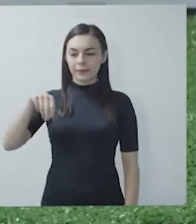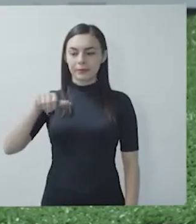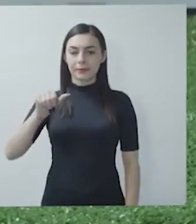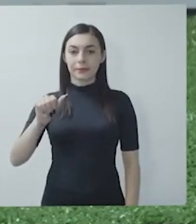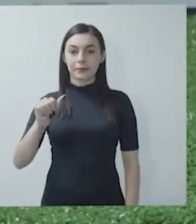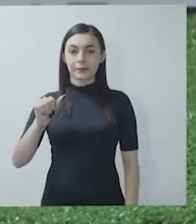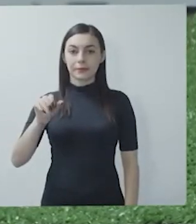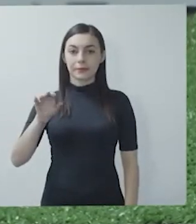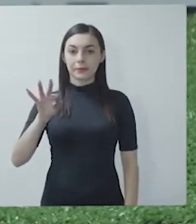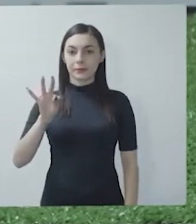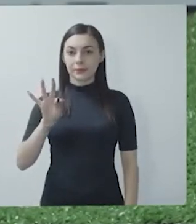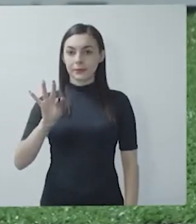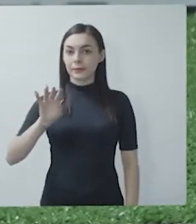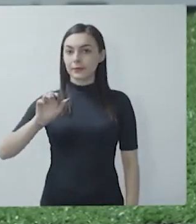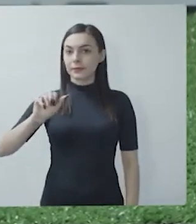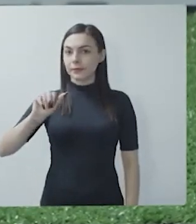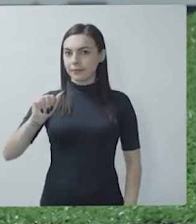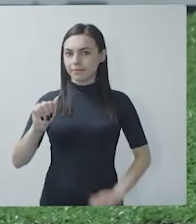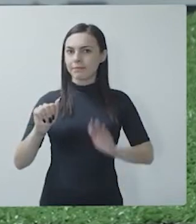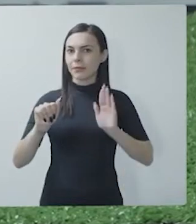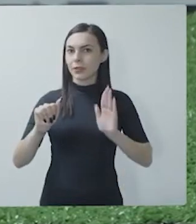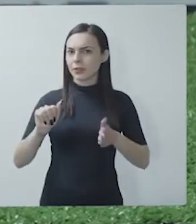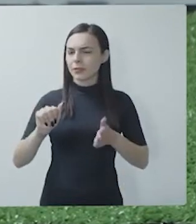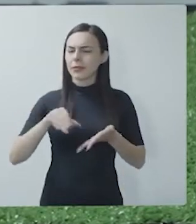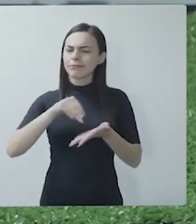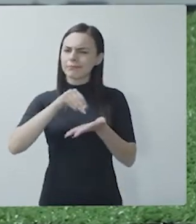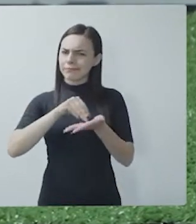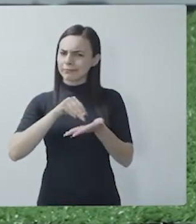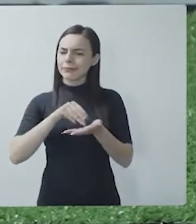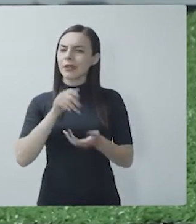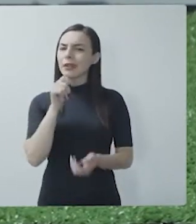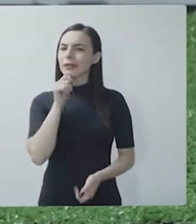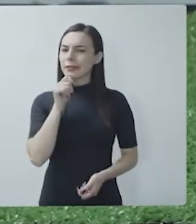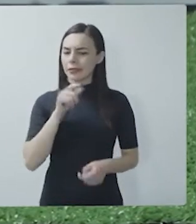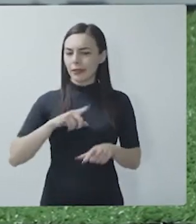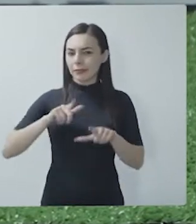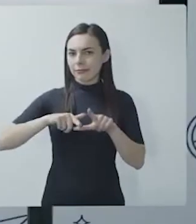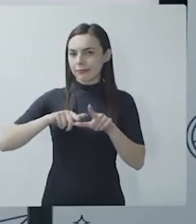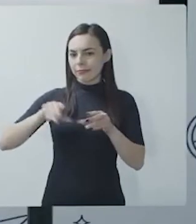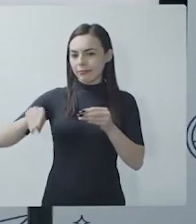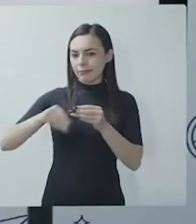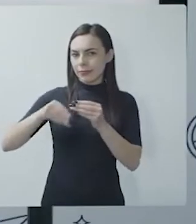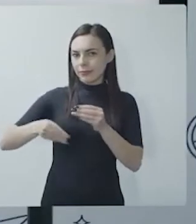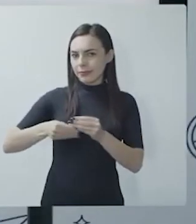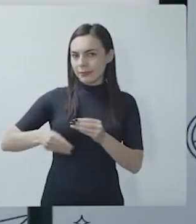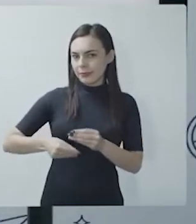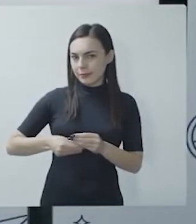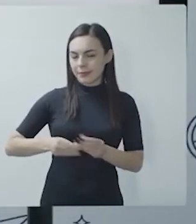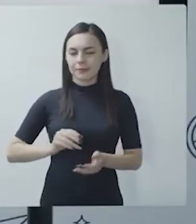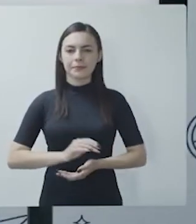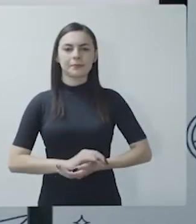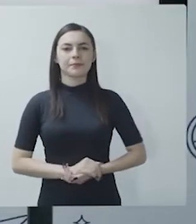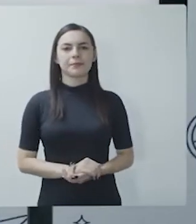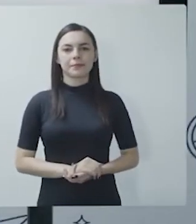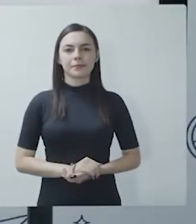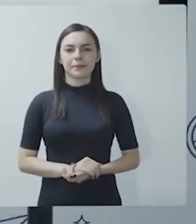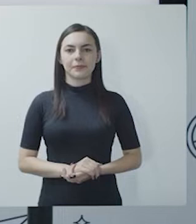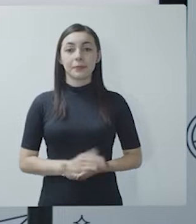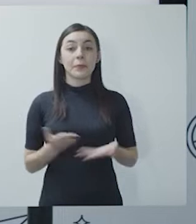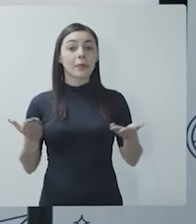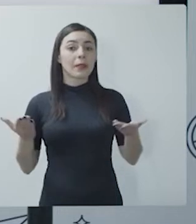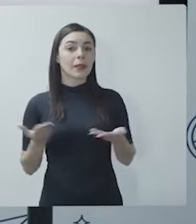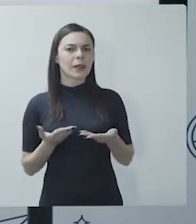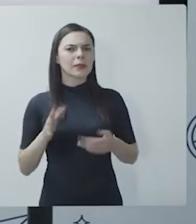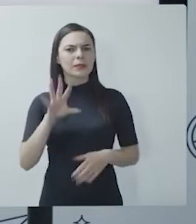na tá. Mas ainda falta, temos mais letras para colocar. Agora eu quero que peguem